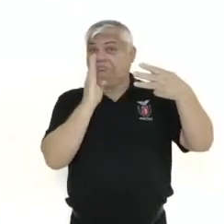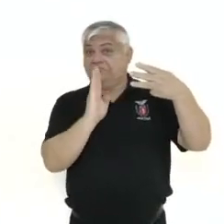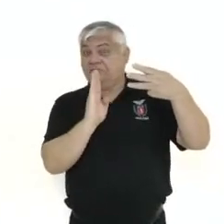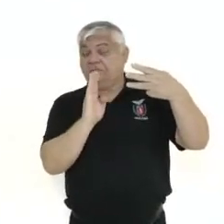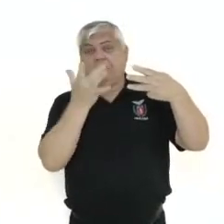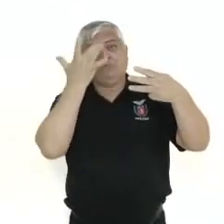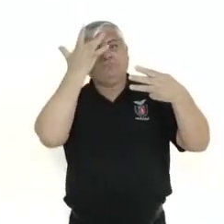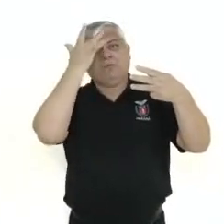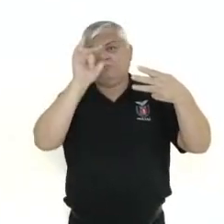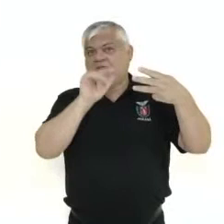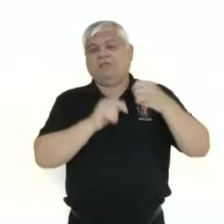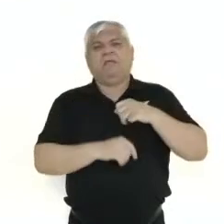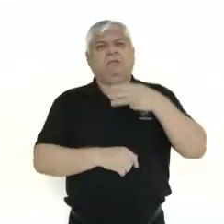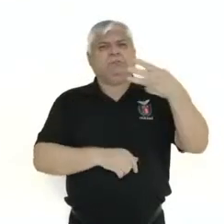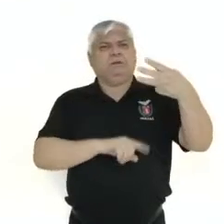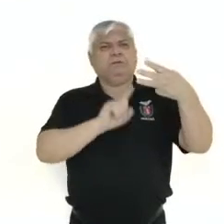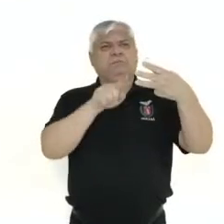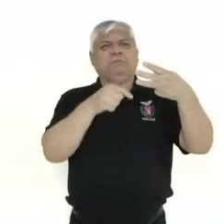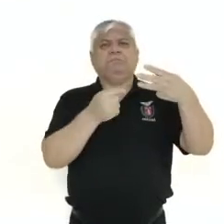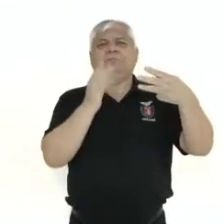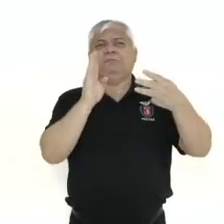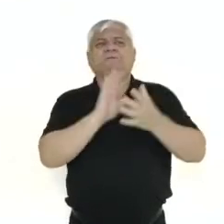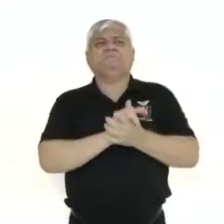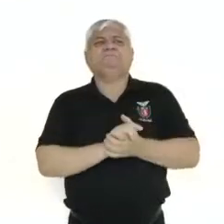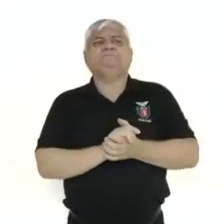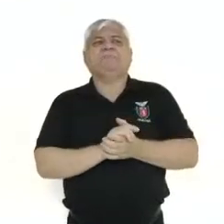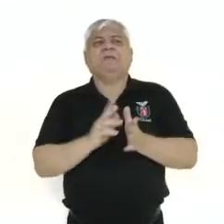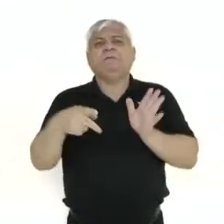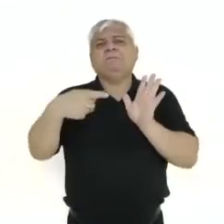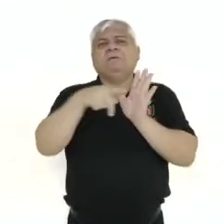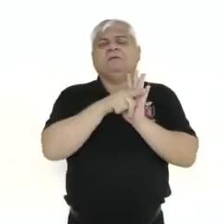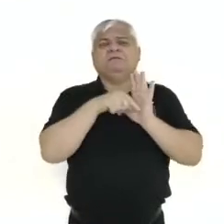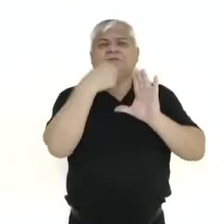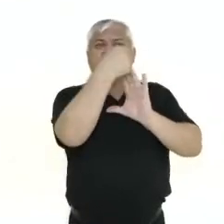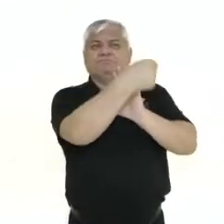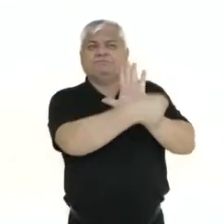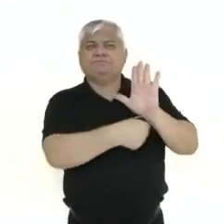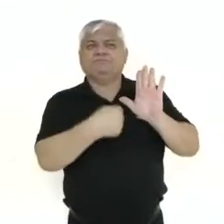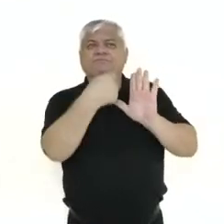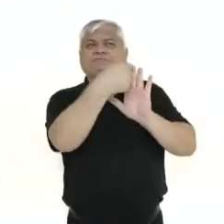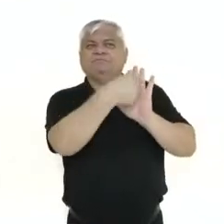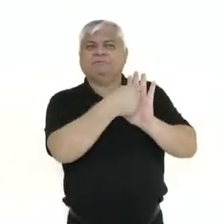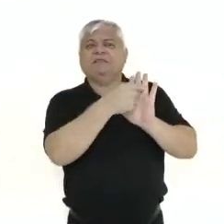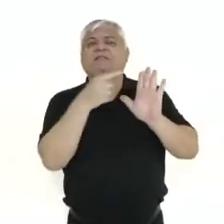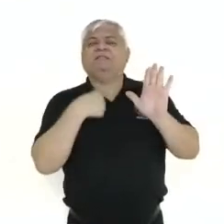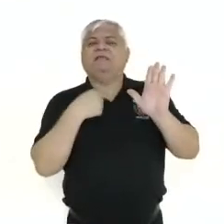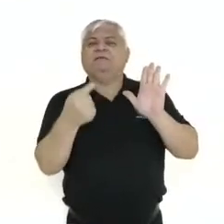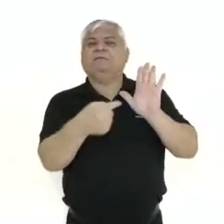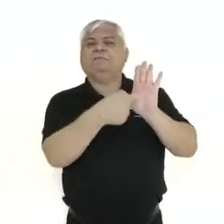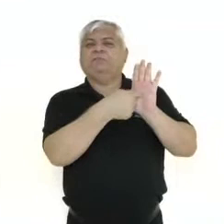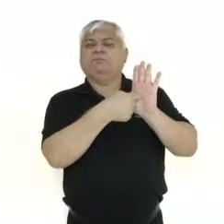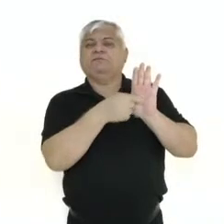nossa ordenada desse ponto P, pertence à circunferência que tem centro em